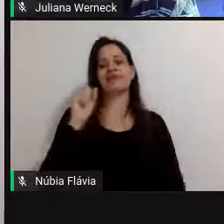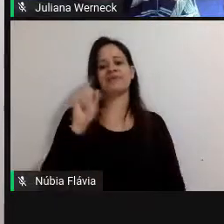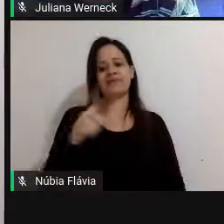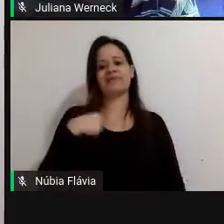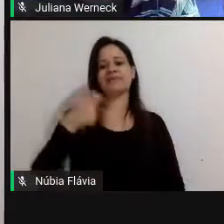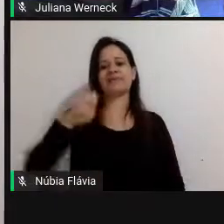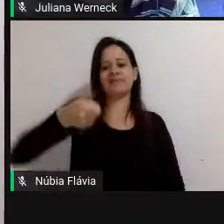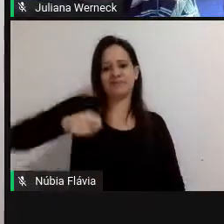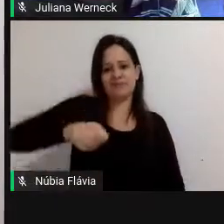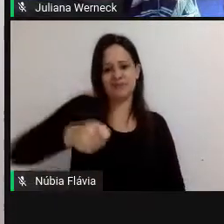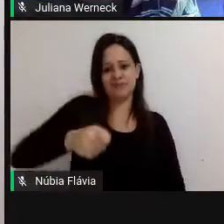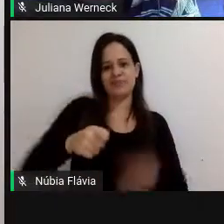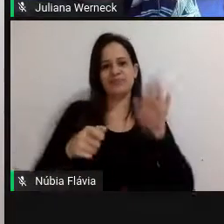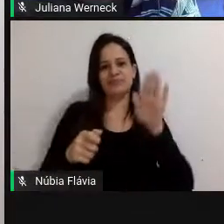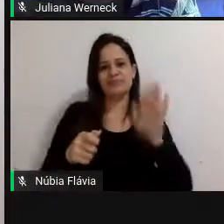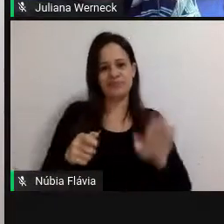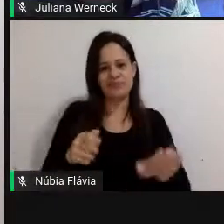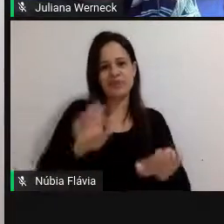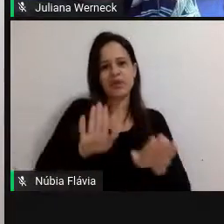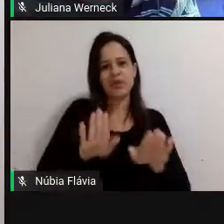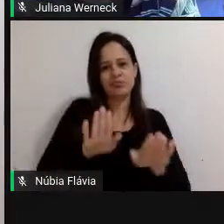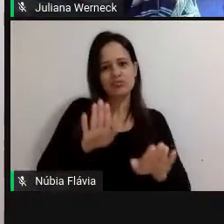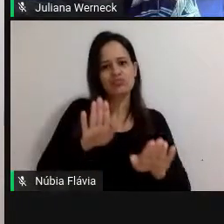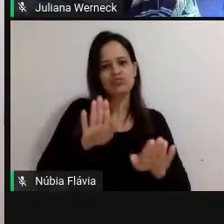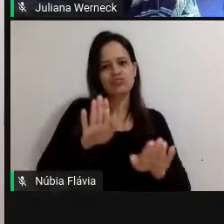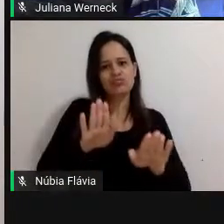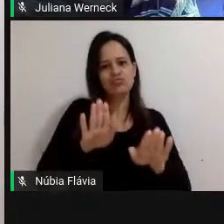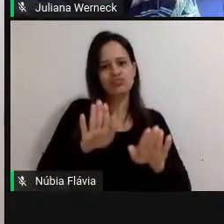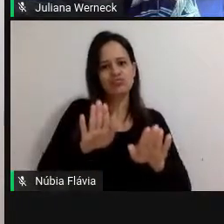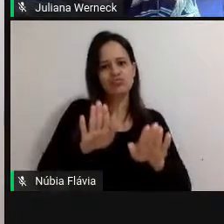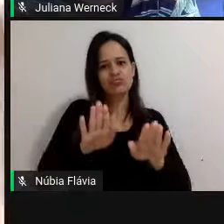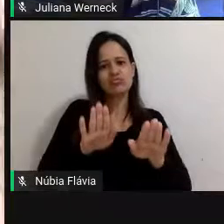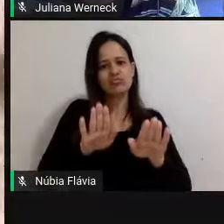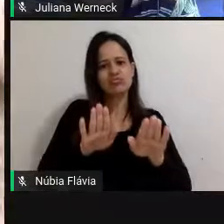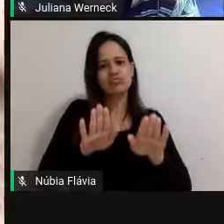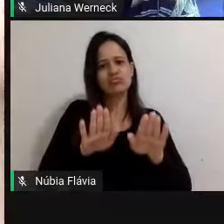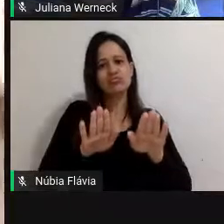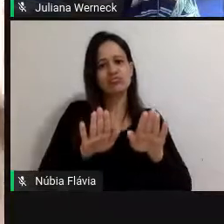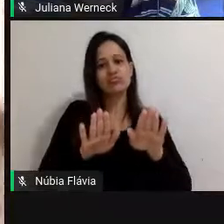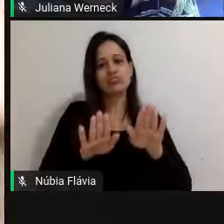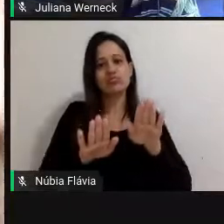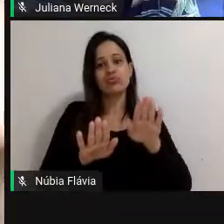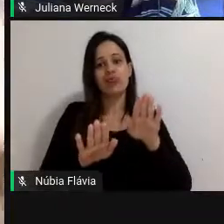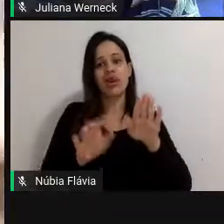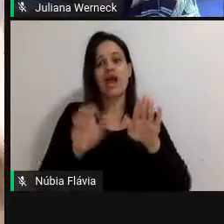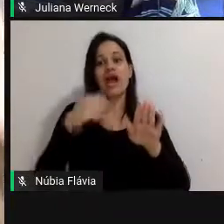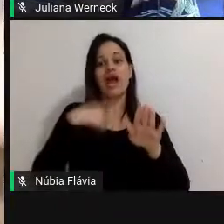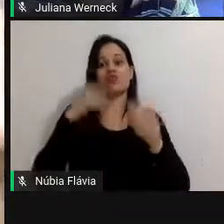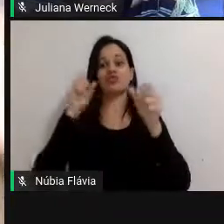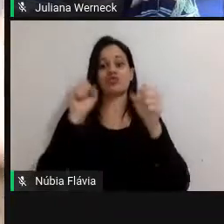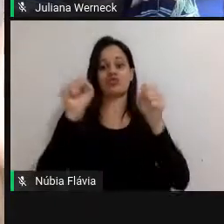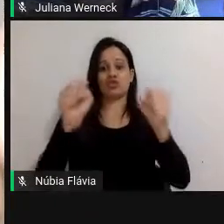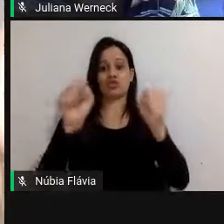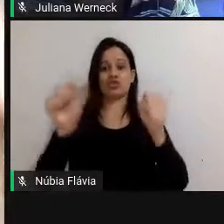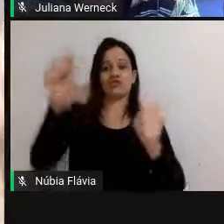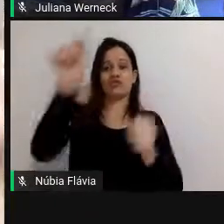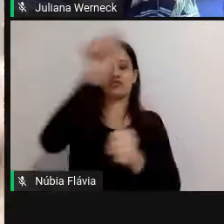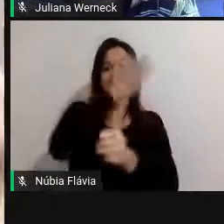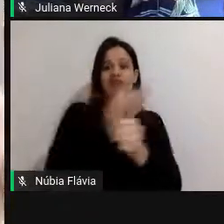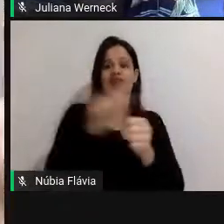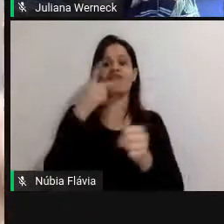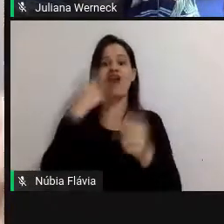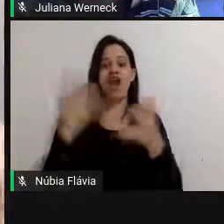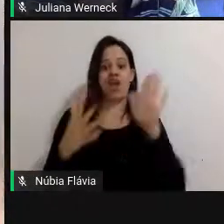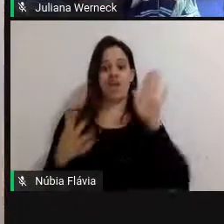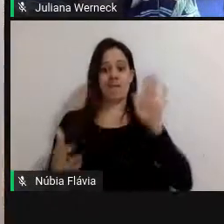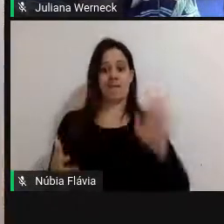na embreagem, fui soltando a embreagem, pisando no acelerador. Quando o carro saiu, eu segurei o volante aqui em cima. Aí ele falou, agora pisa na